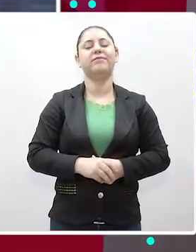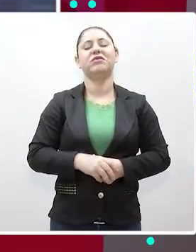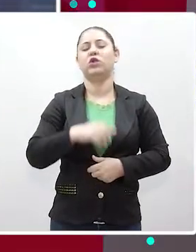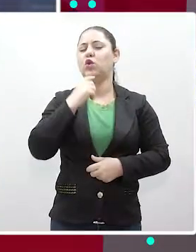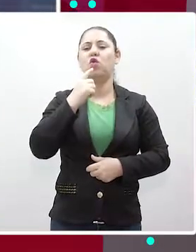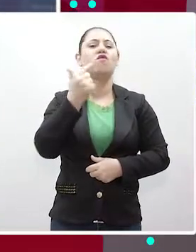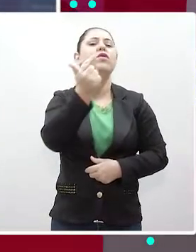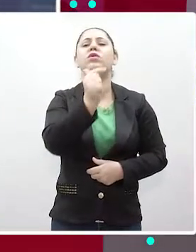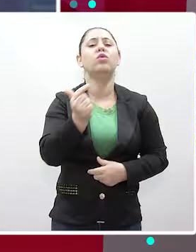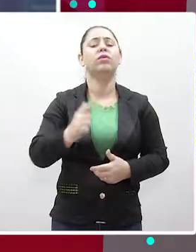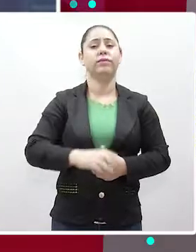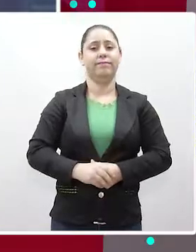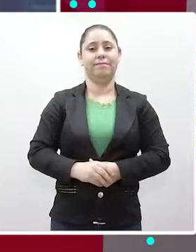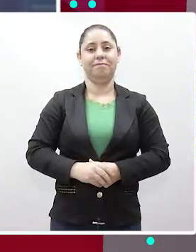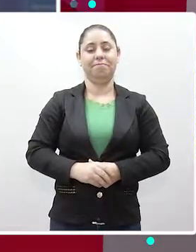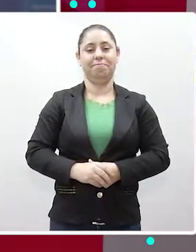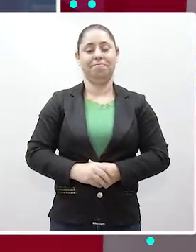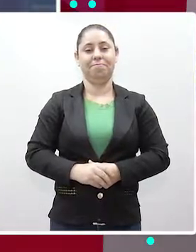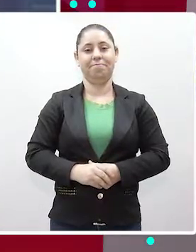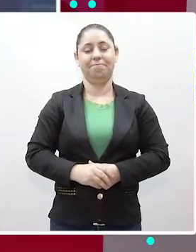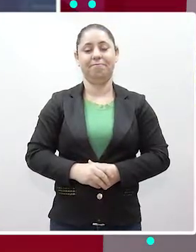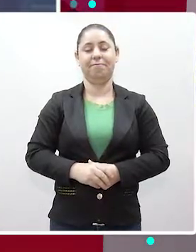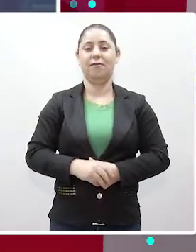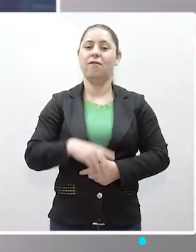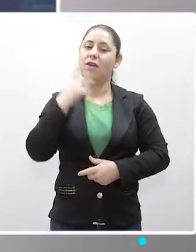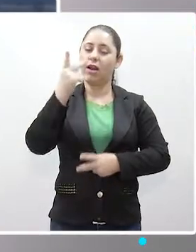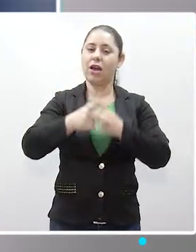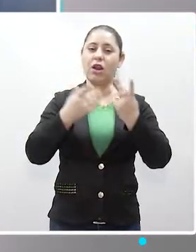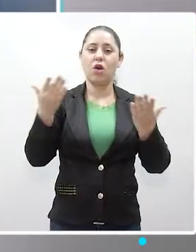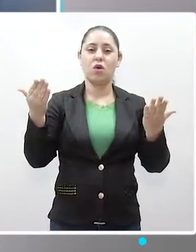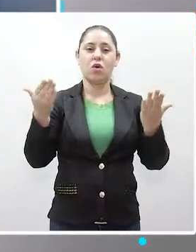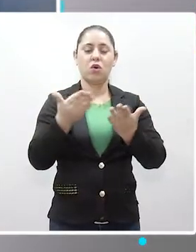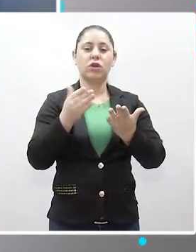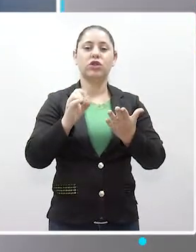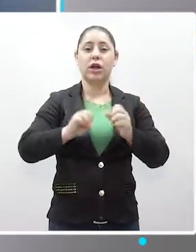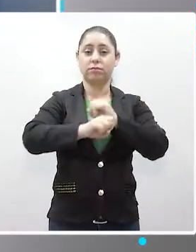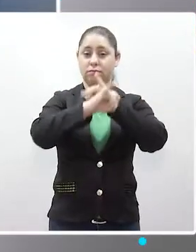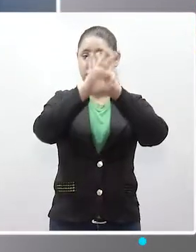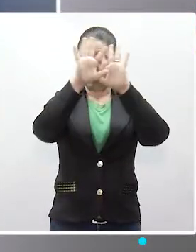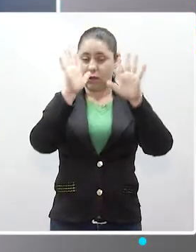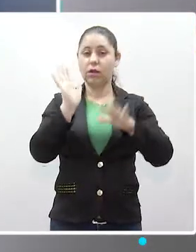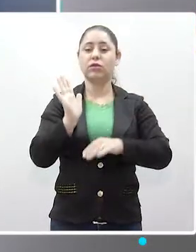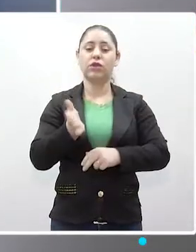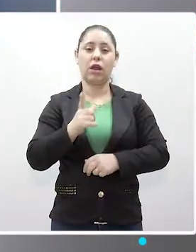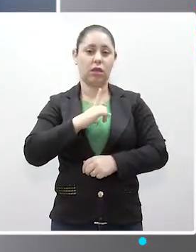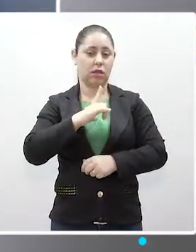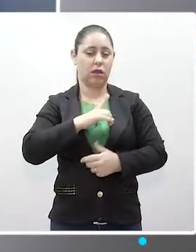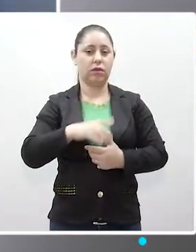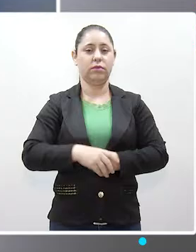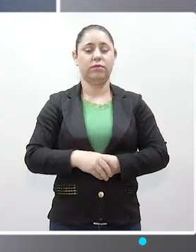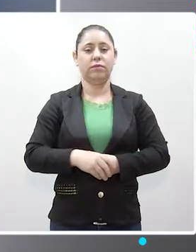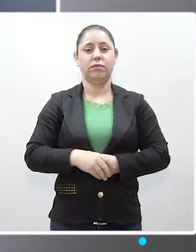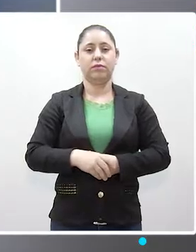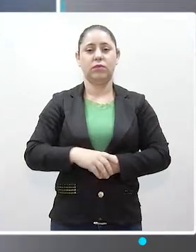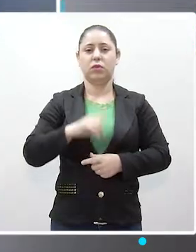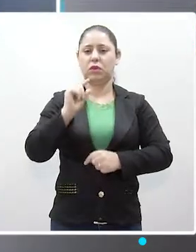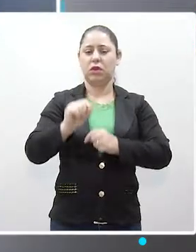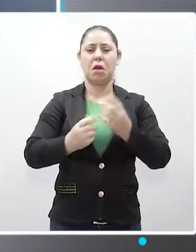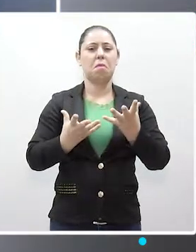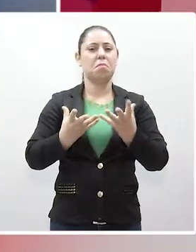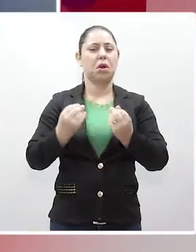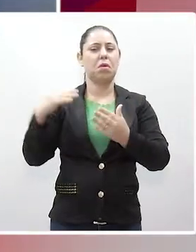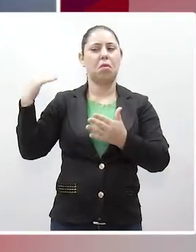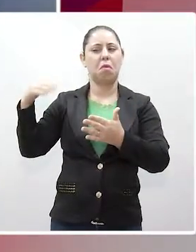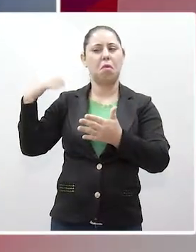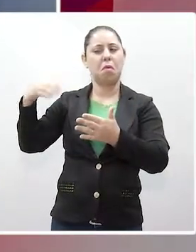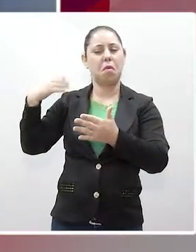dúvida, Thiago. A gente vem falando aqui, não só agora, né? Agora isso daí já está bem claro, mas a gente vem apontando já há algum